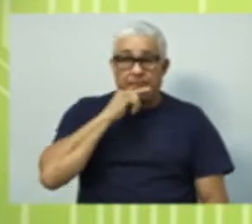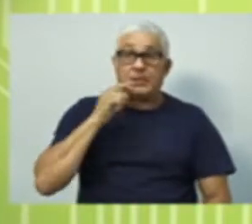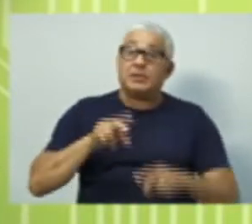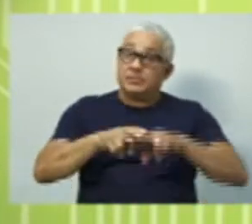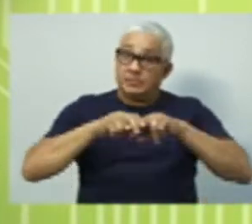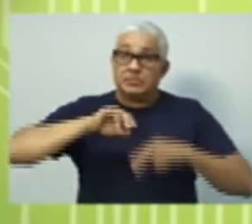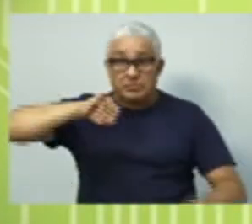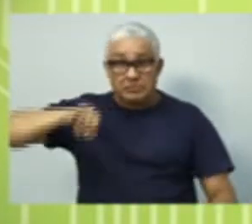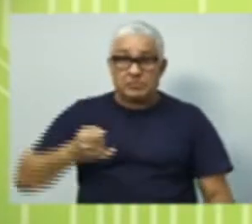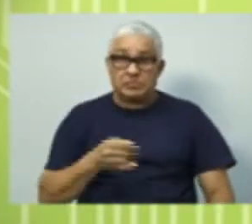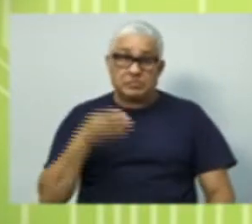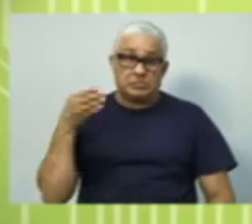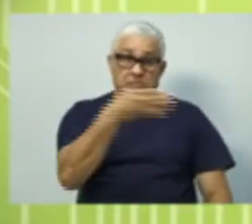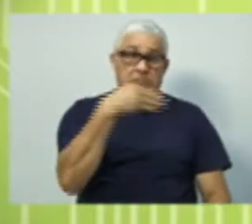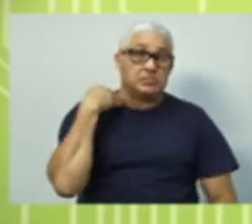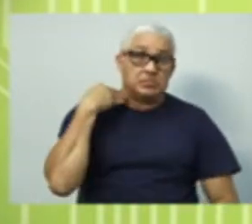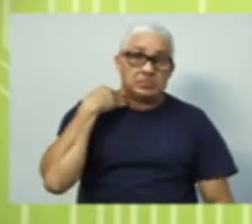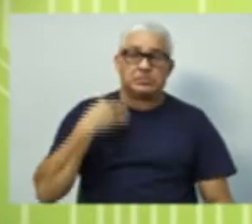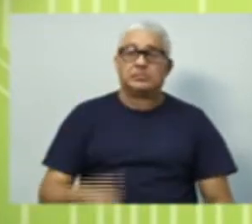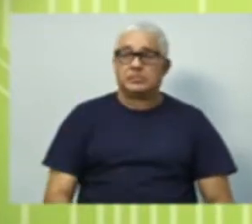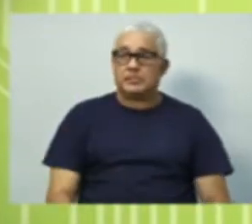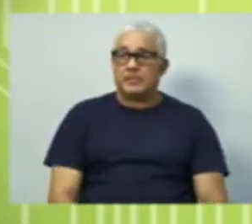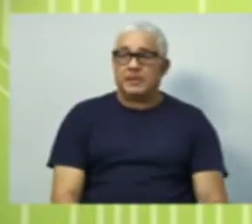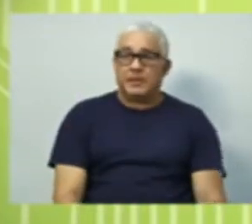né? Procurar agente bancário. Vamos em frente.